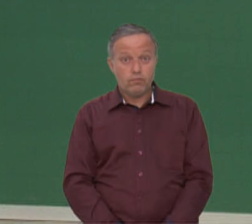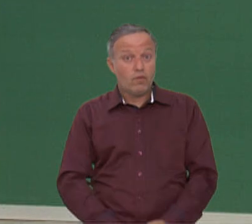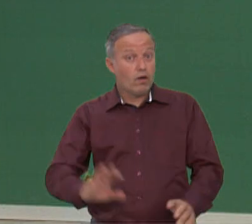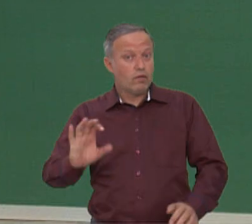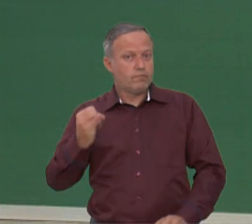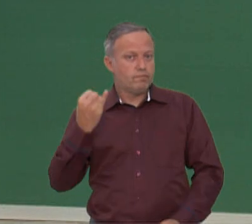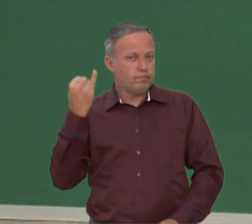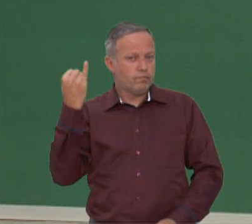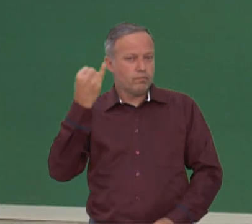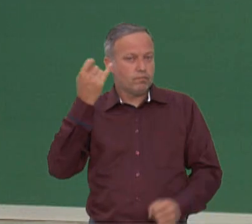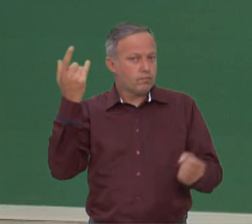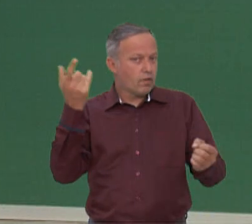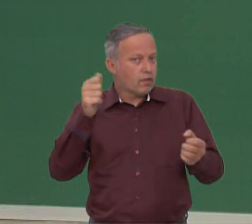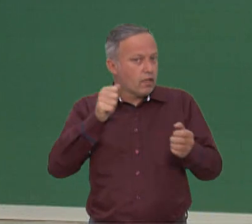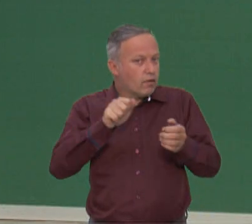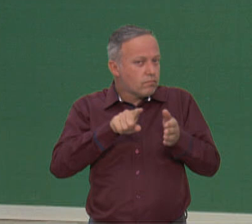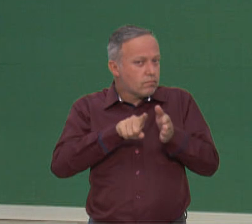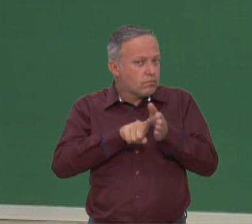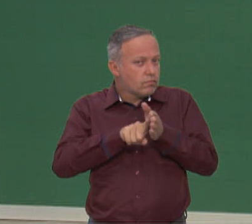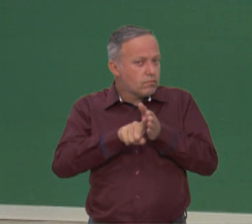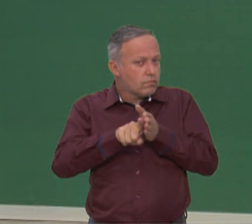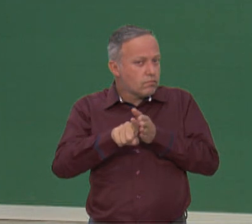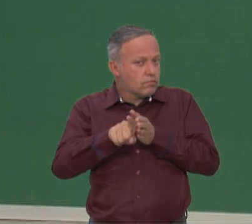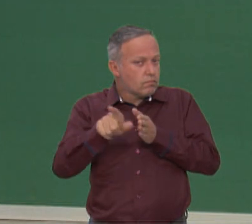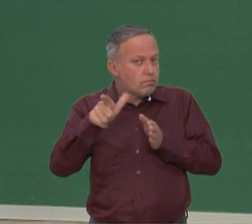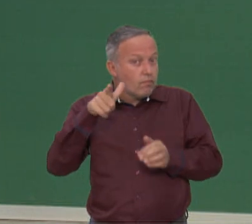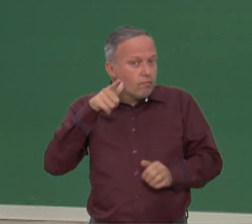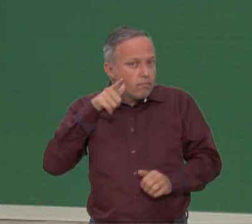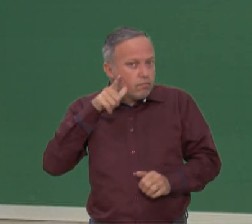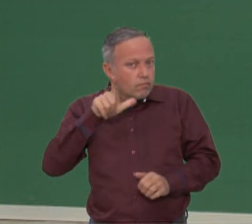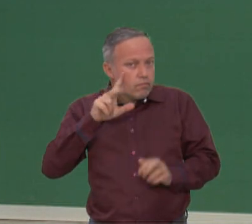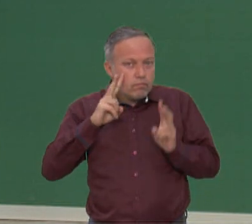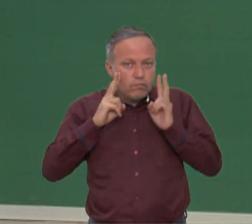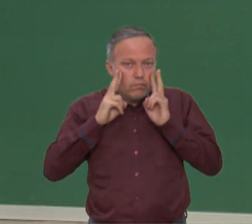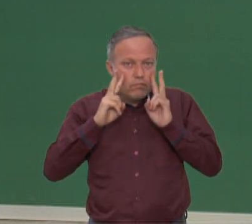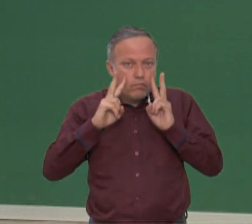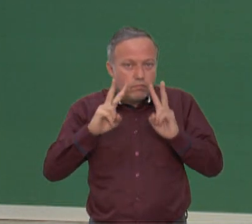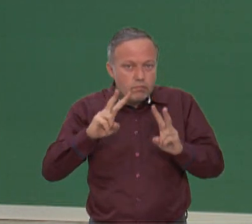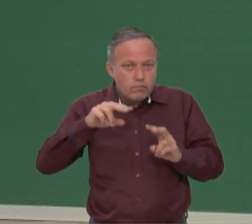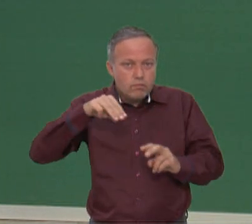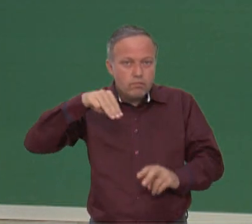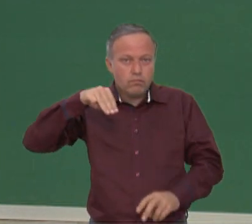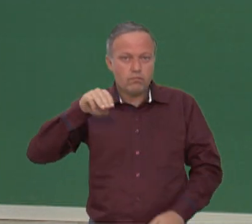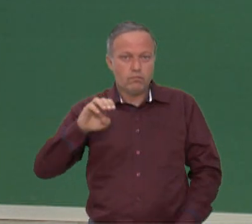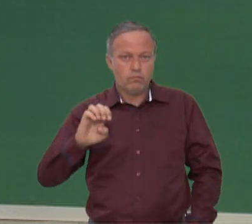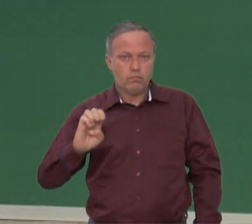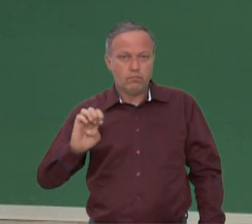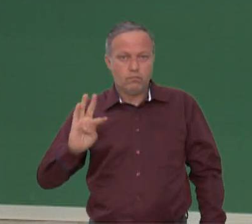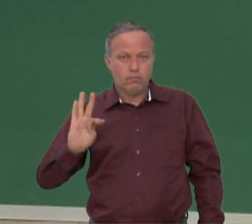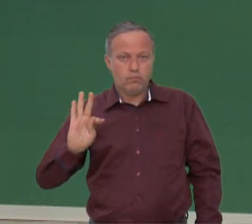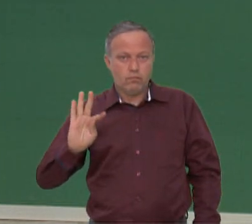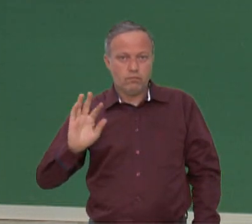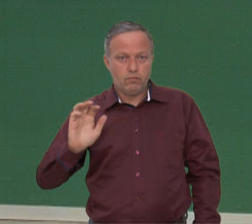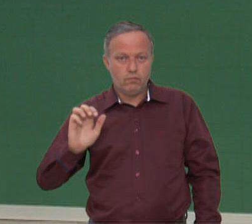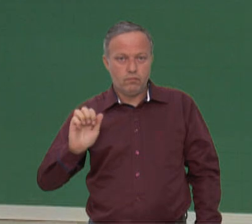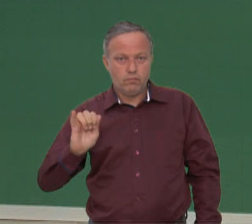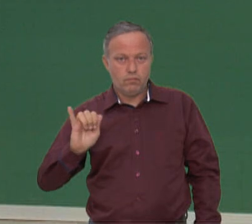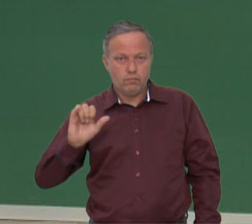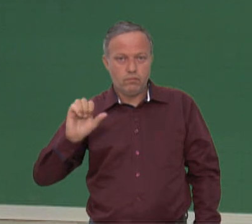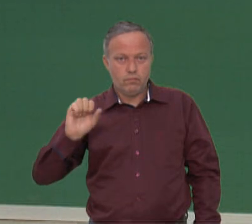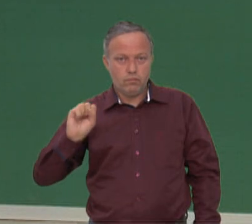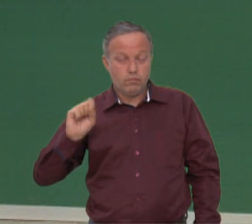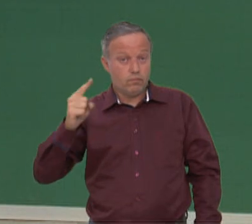O importante nessa questão aqui, pessoal, é você conseguir verificar os metais. Desses componentes, os 8